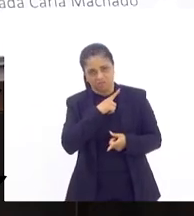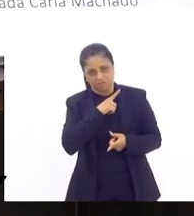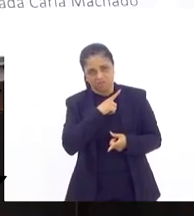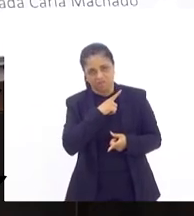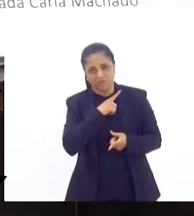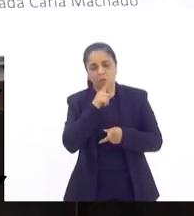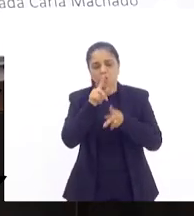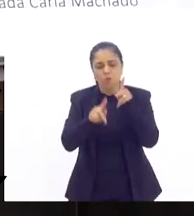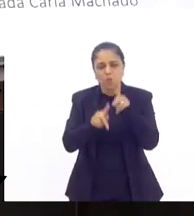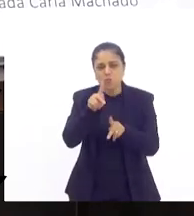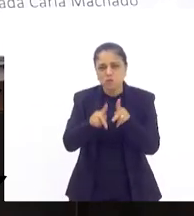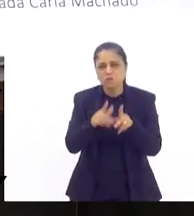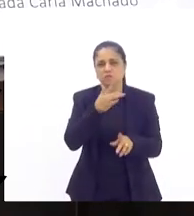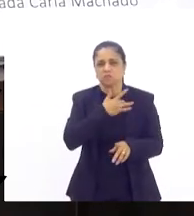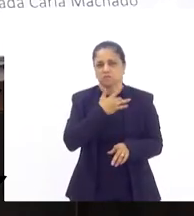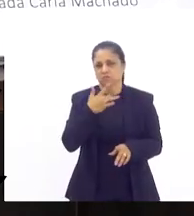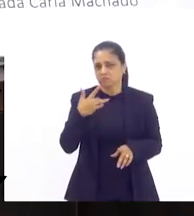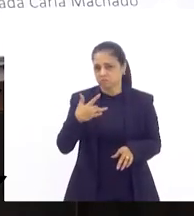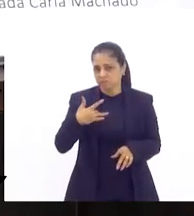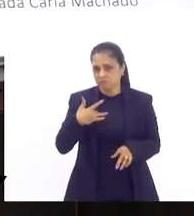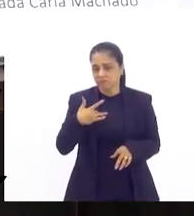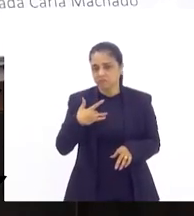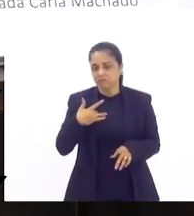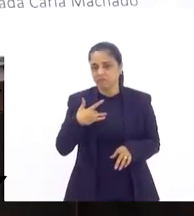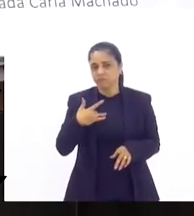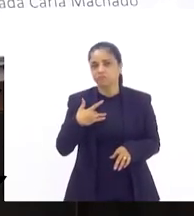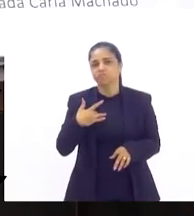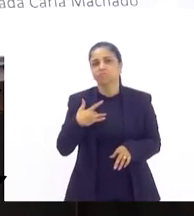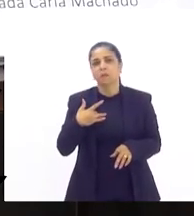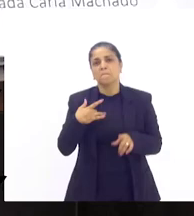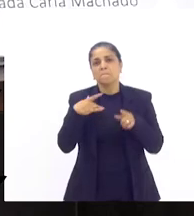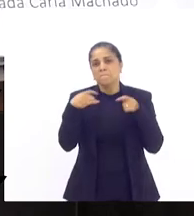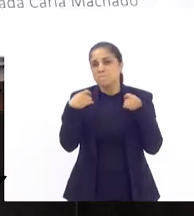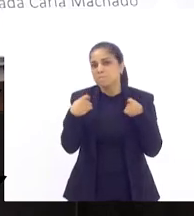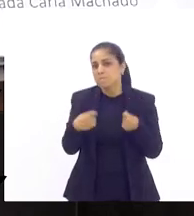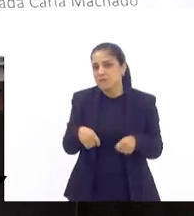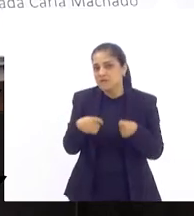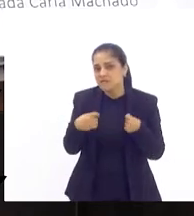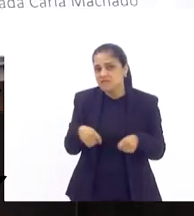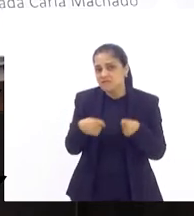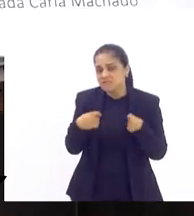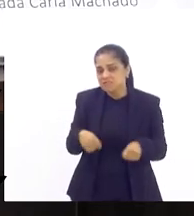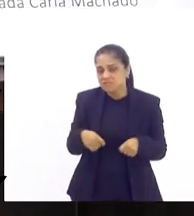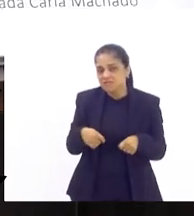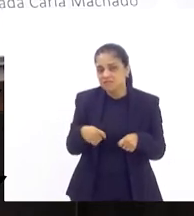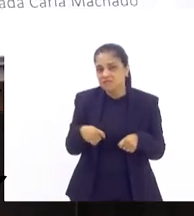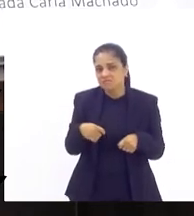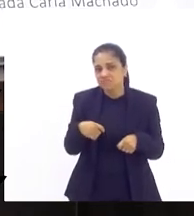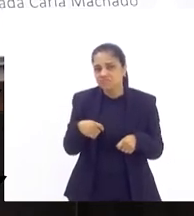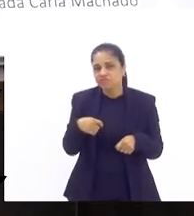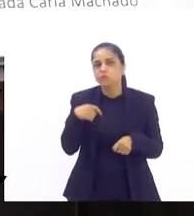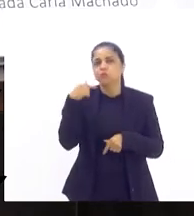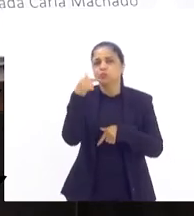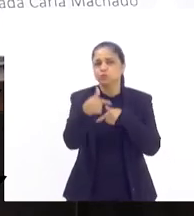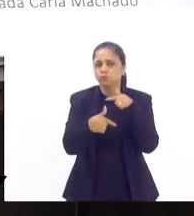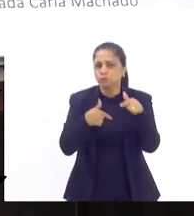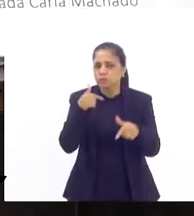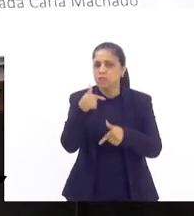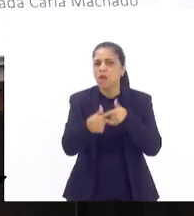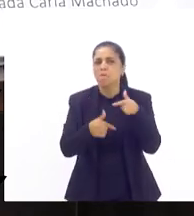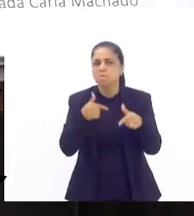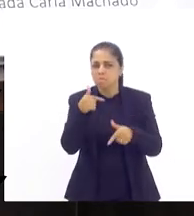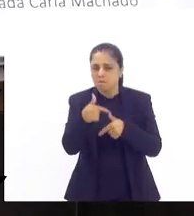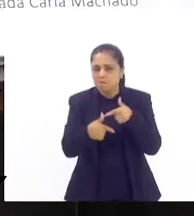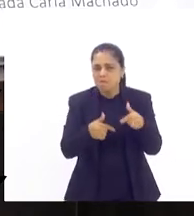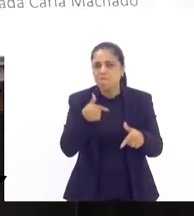mais saudável, a gente precisa que seja feito, né,